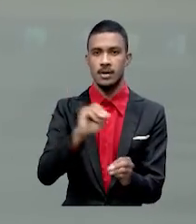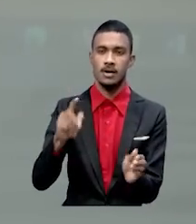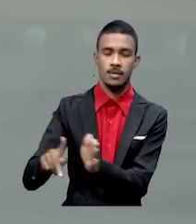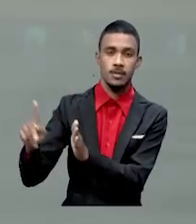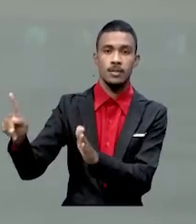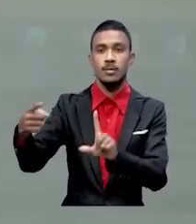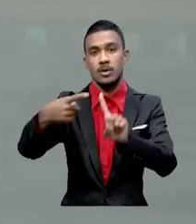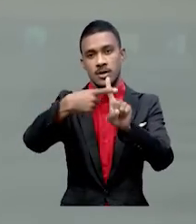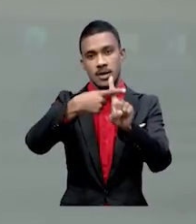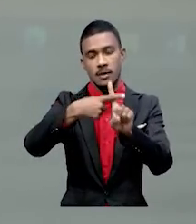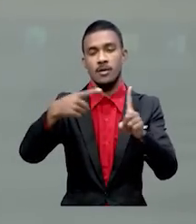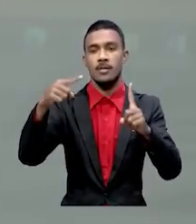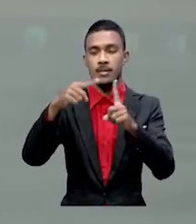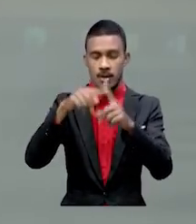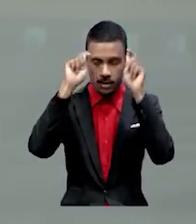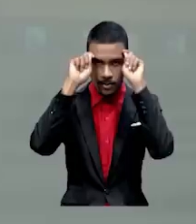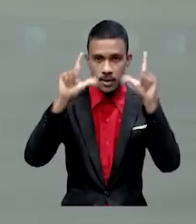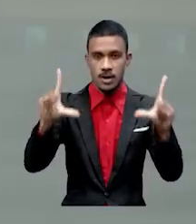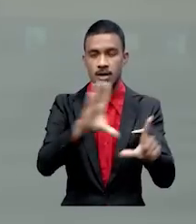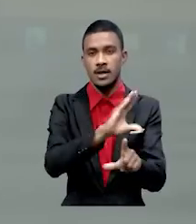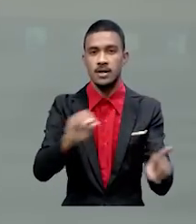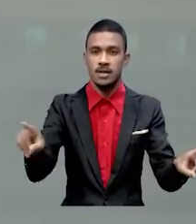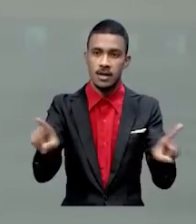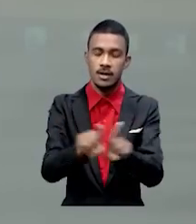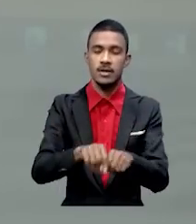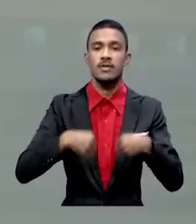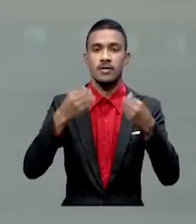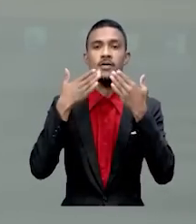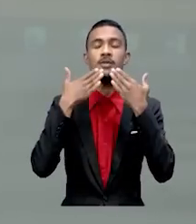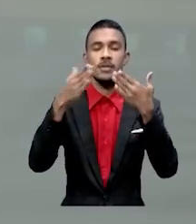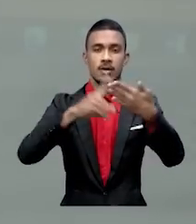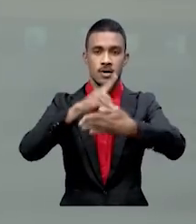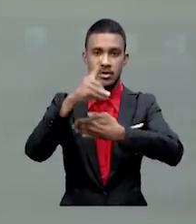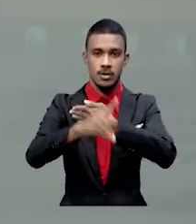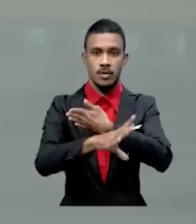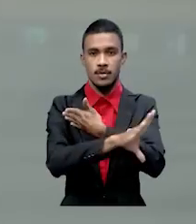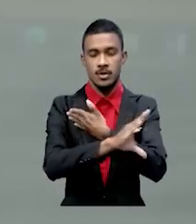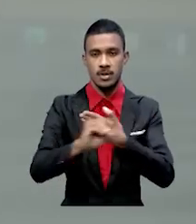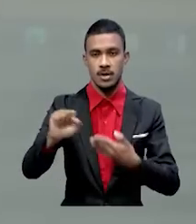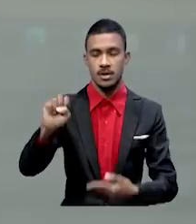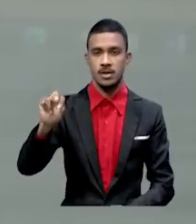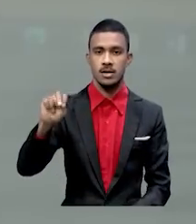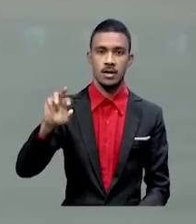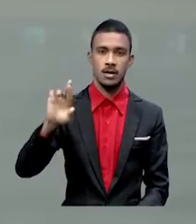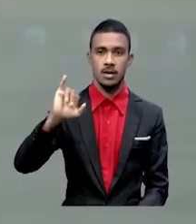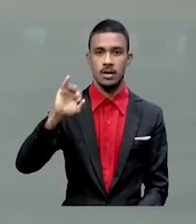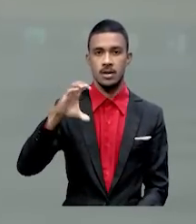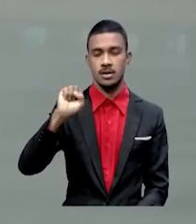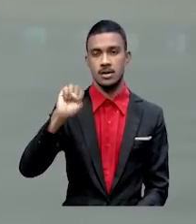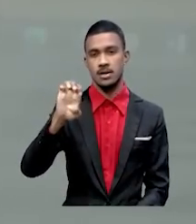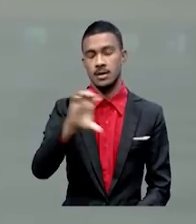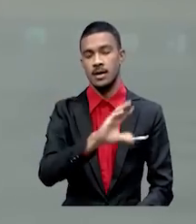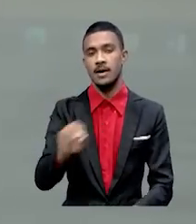positivo para Timor-Leste relativamente ao desenvolvimento do Greater Sunrise. Por